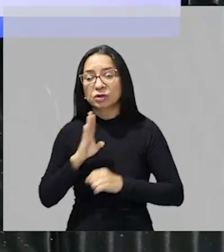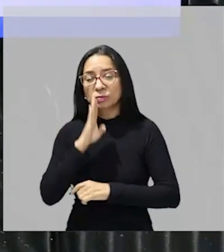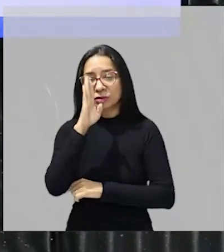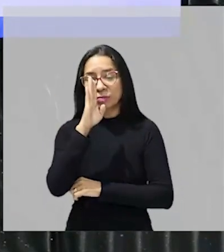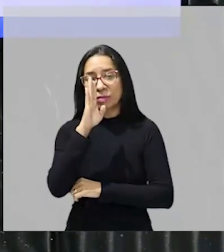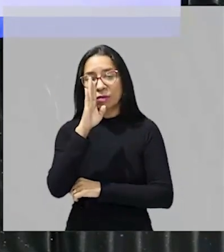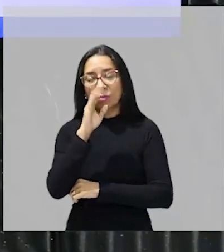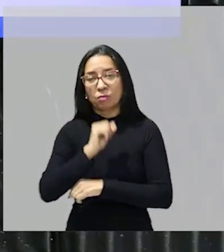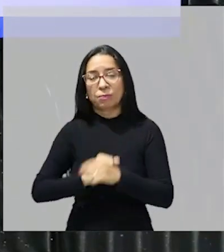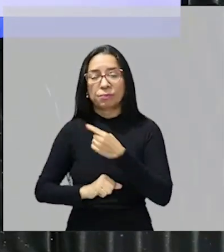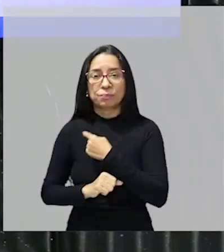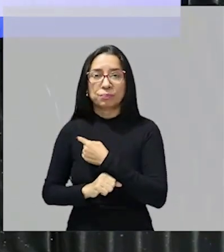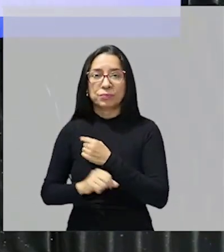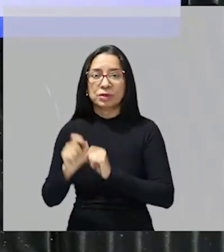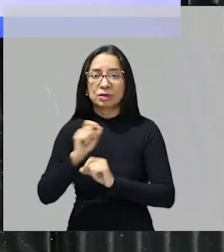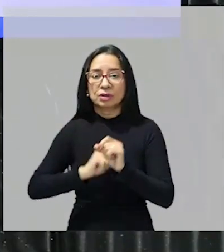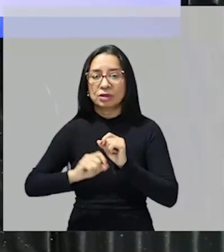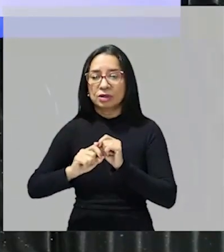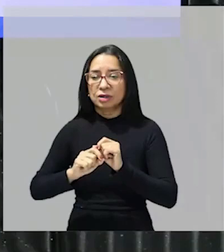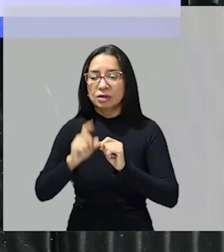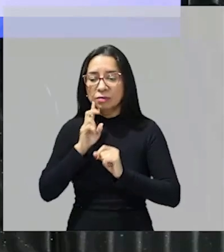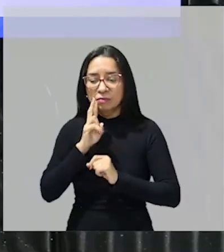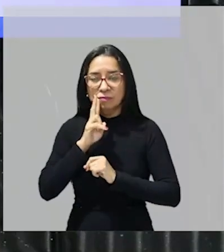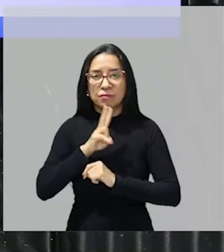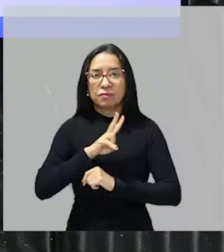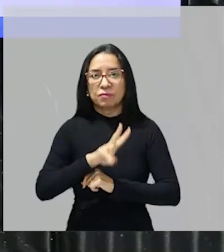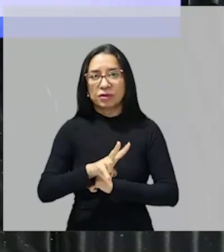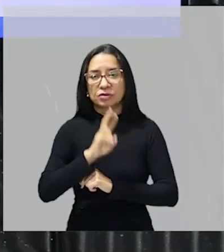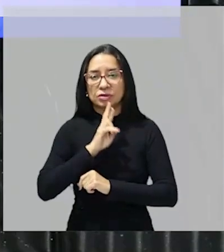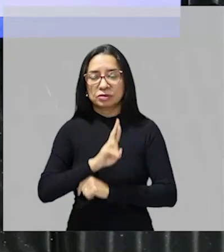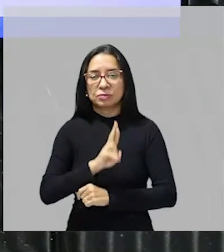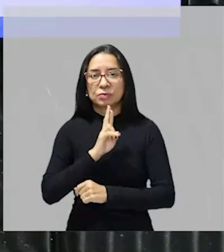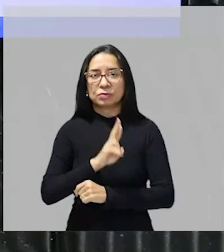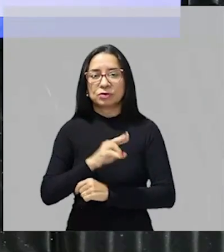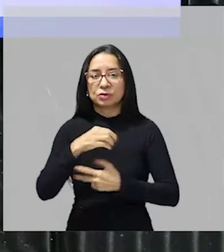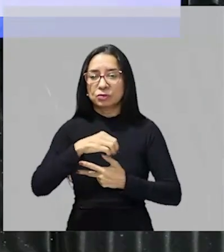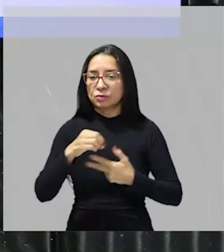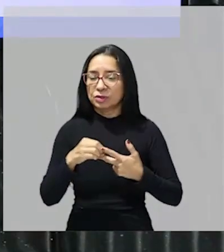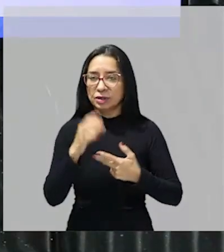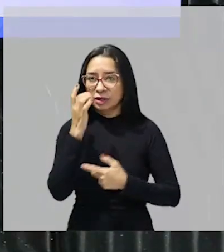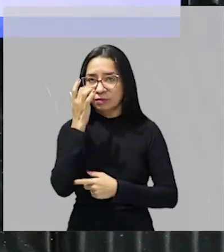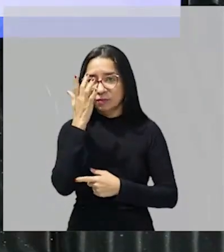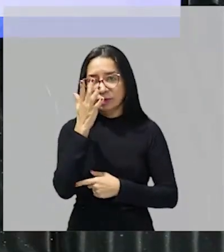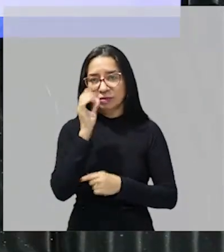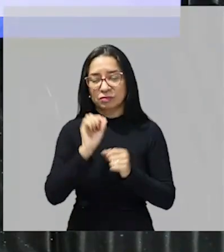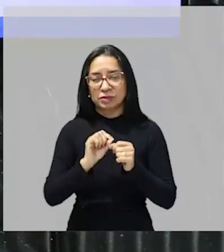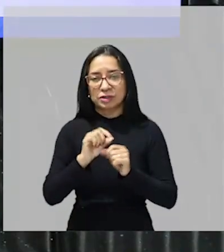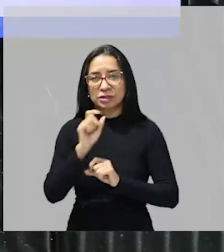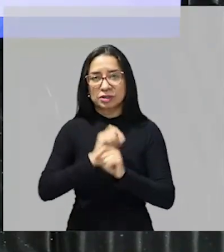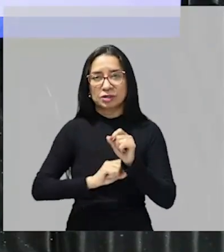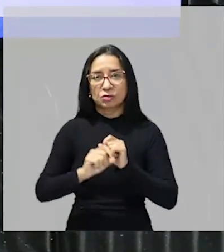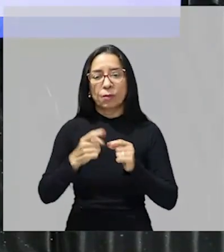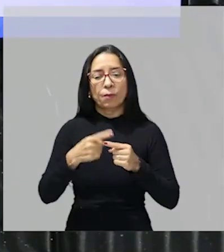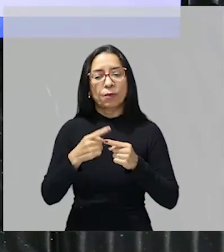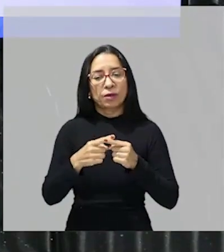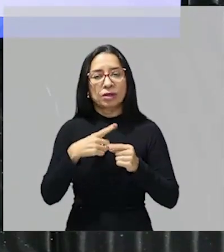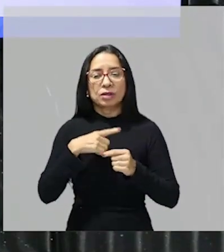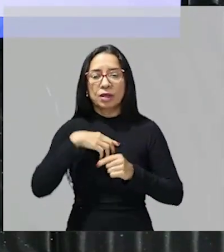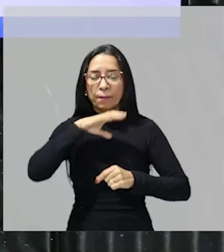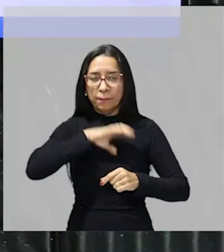a ideia principal do texto e corra para as alternativas. No Enem é mais fácil fazer isso porque está tudo em português, certo?